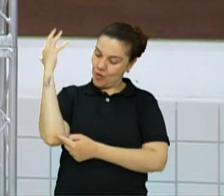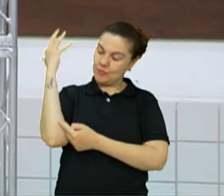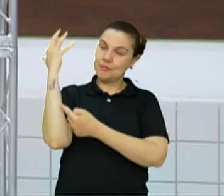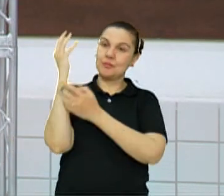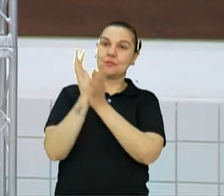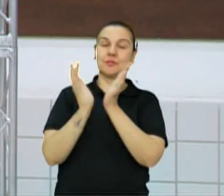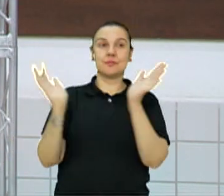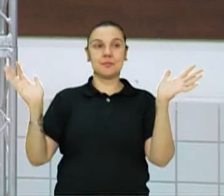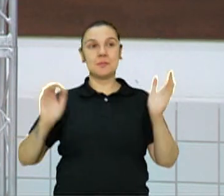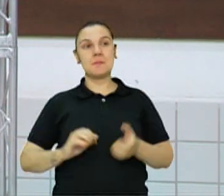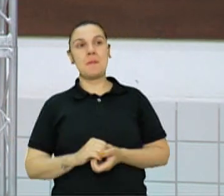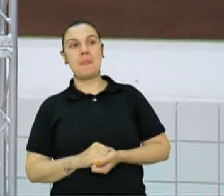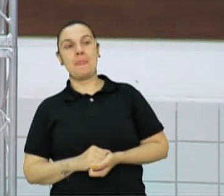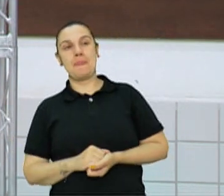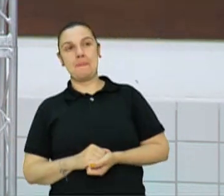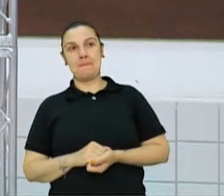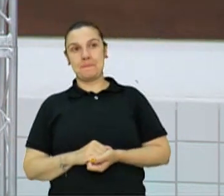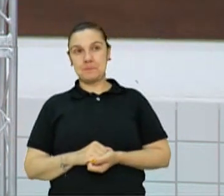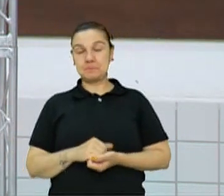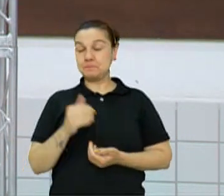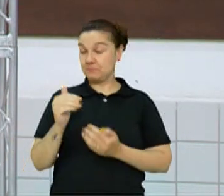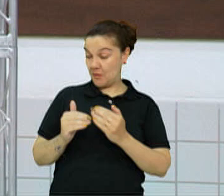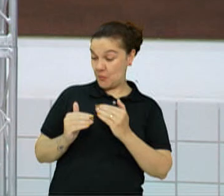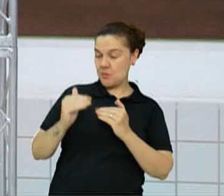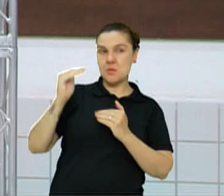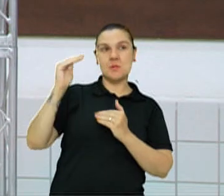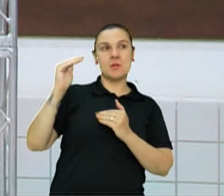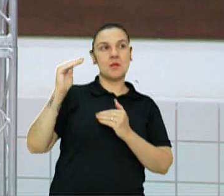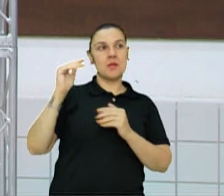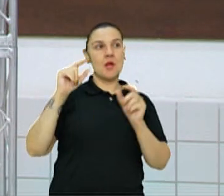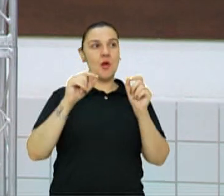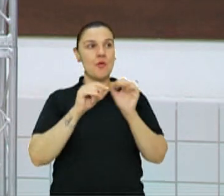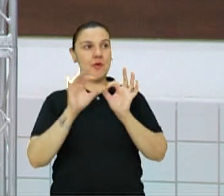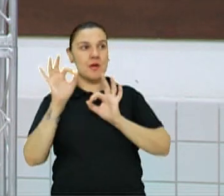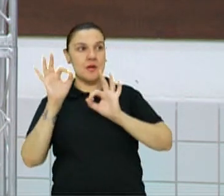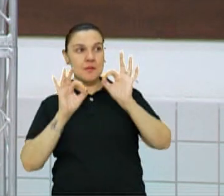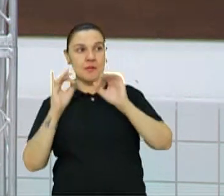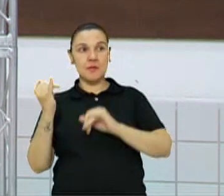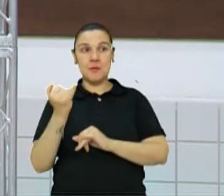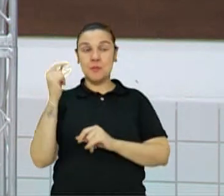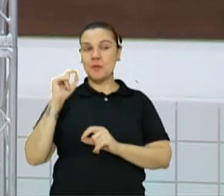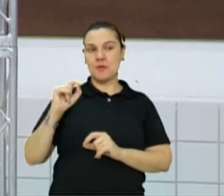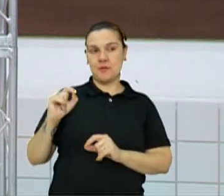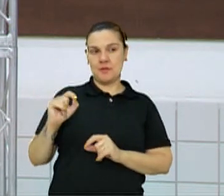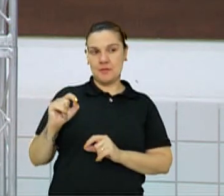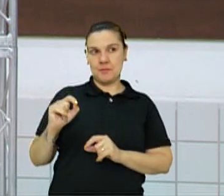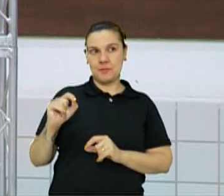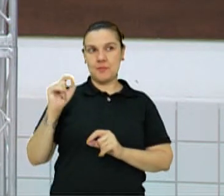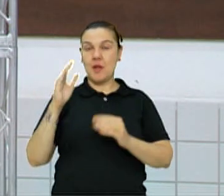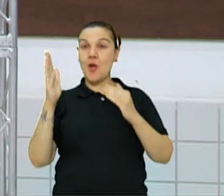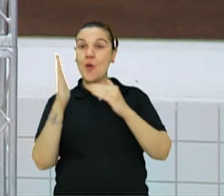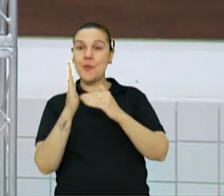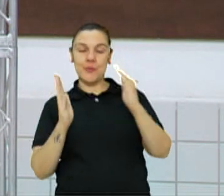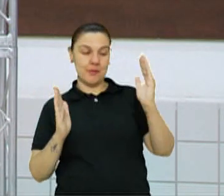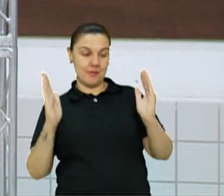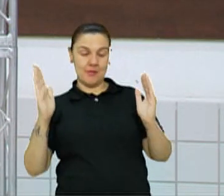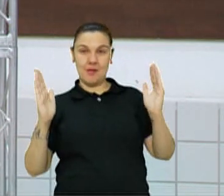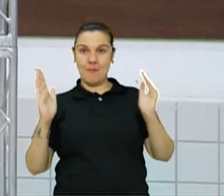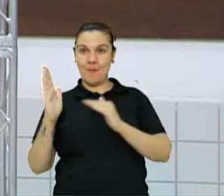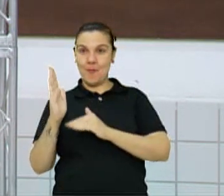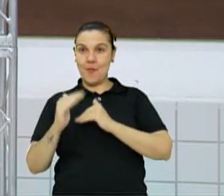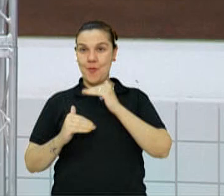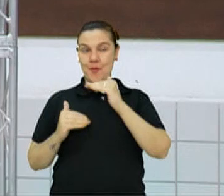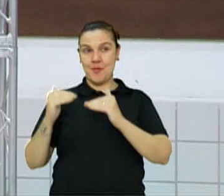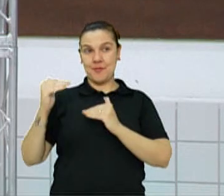filogenética. Na minha árvore filogenética, eu trabalho com uma questão muito importante, que é o tempo